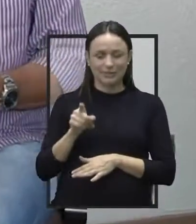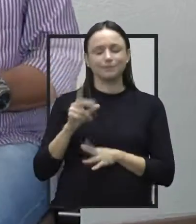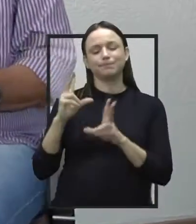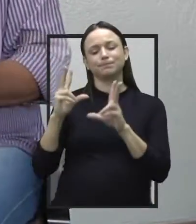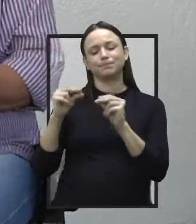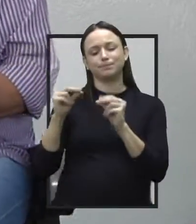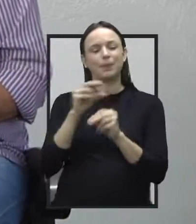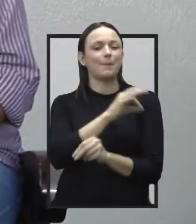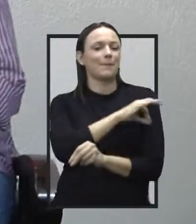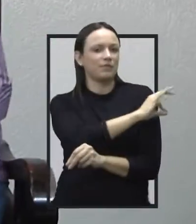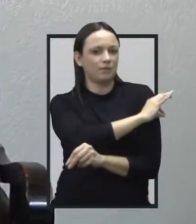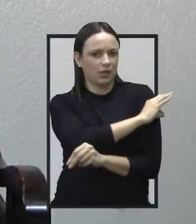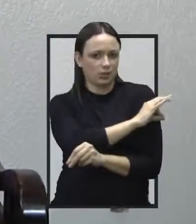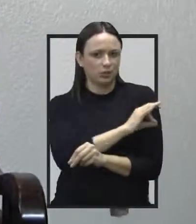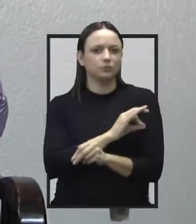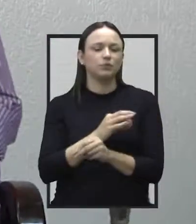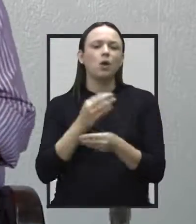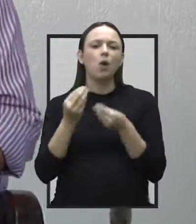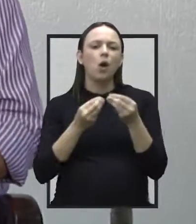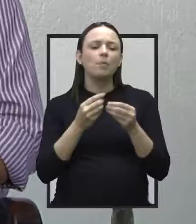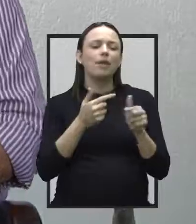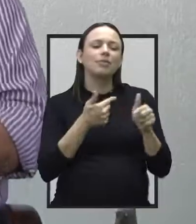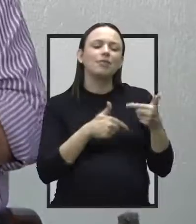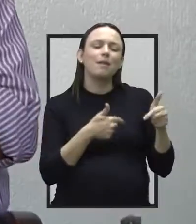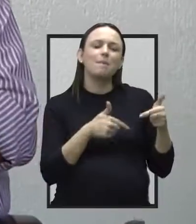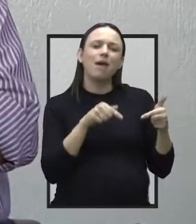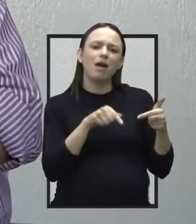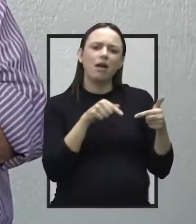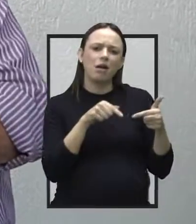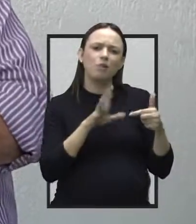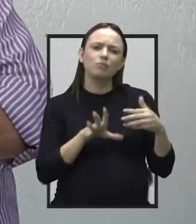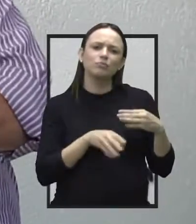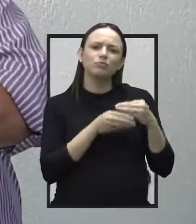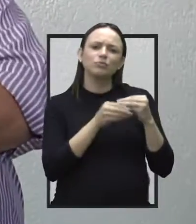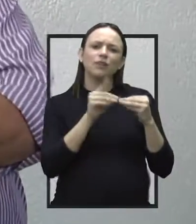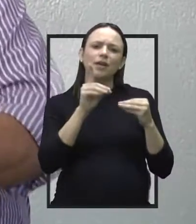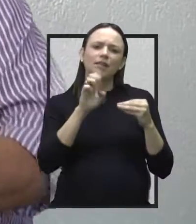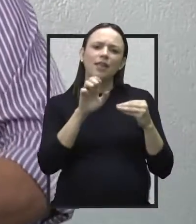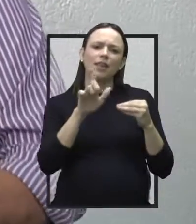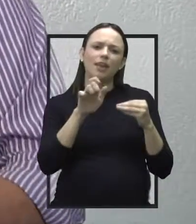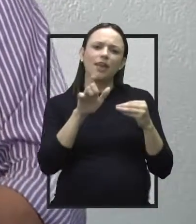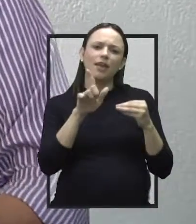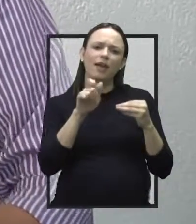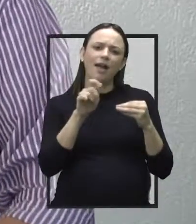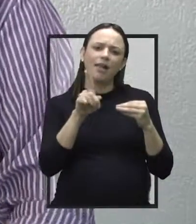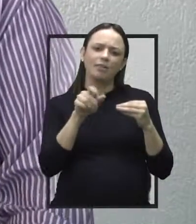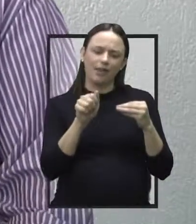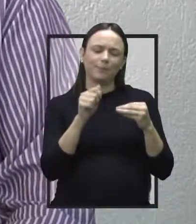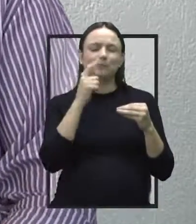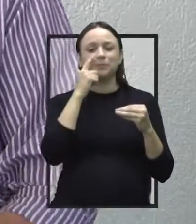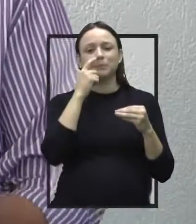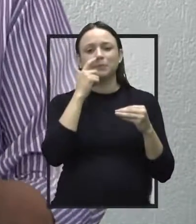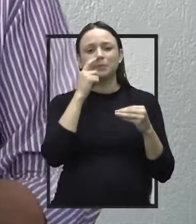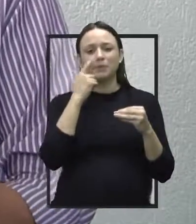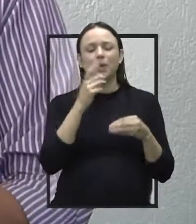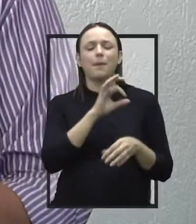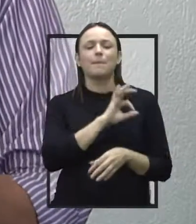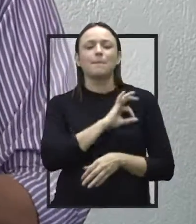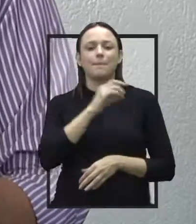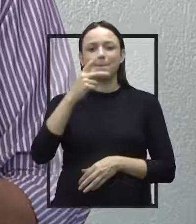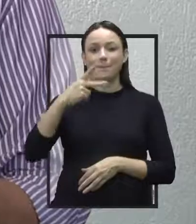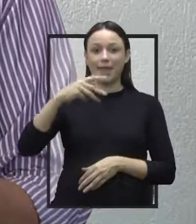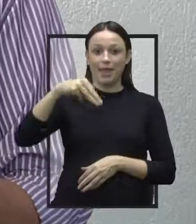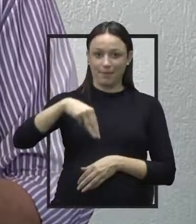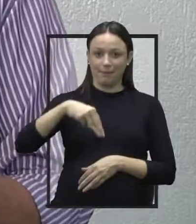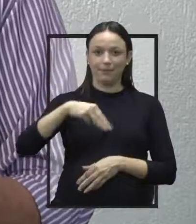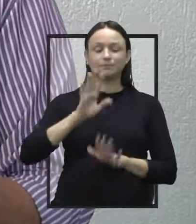com o prefeito em relação às atividades delegadas, com relação à Polícia Militar. E nós temos